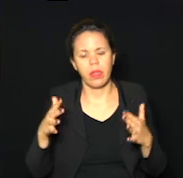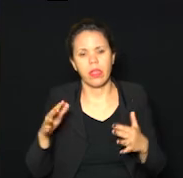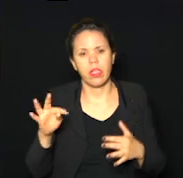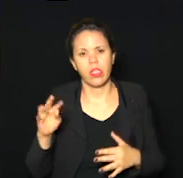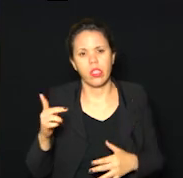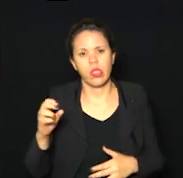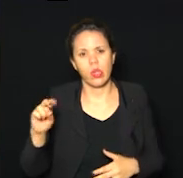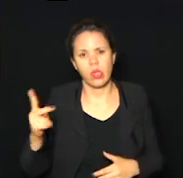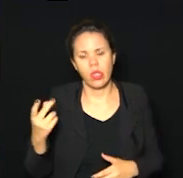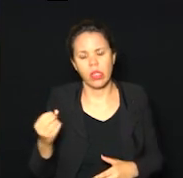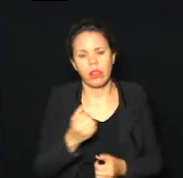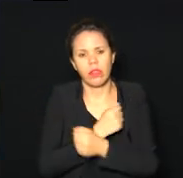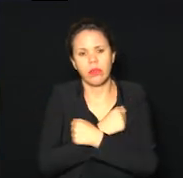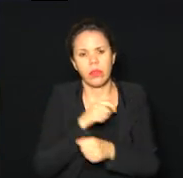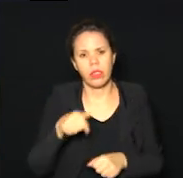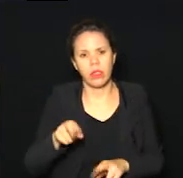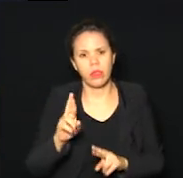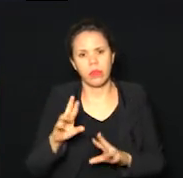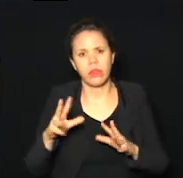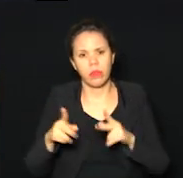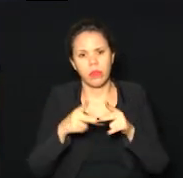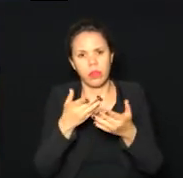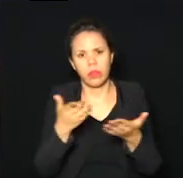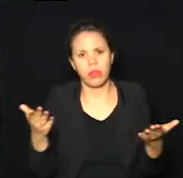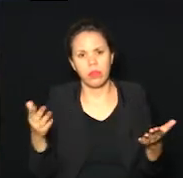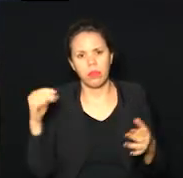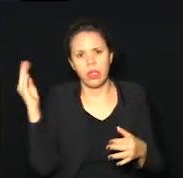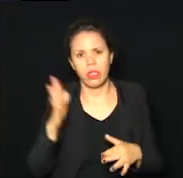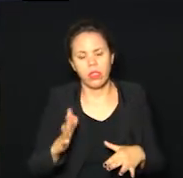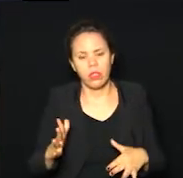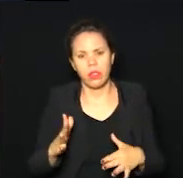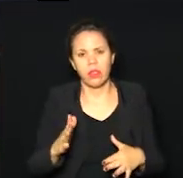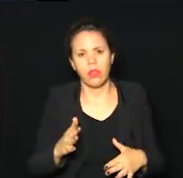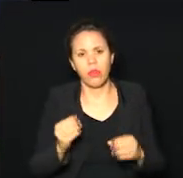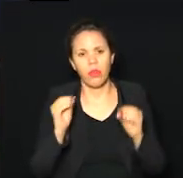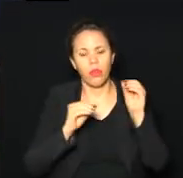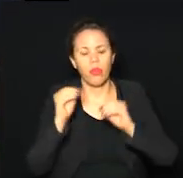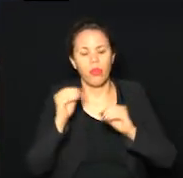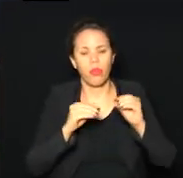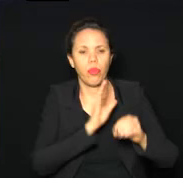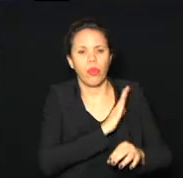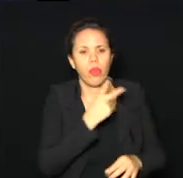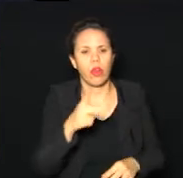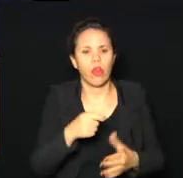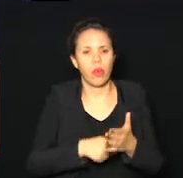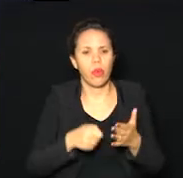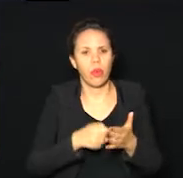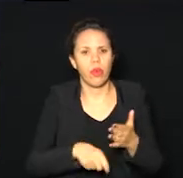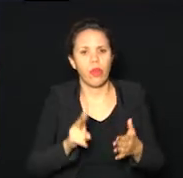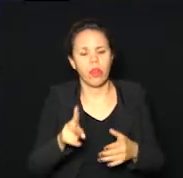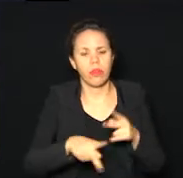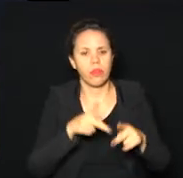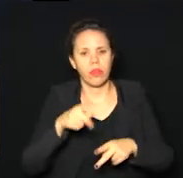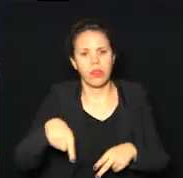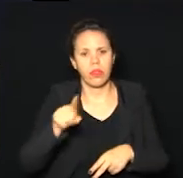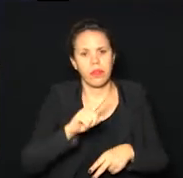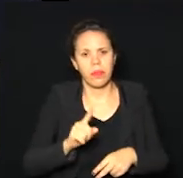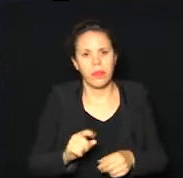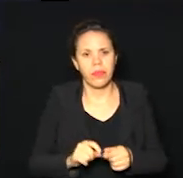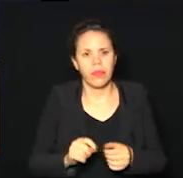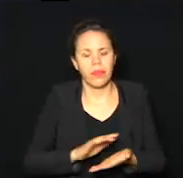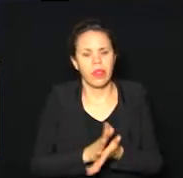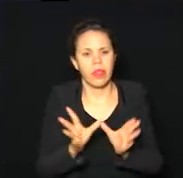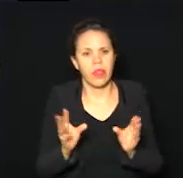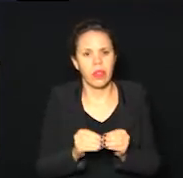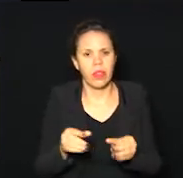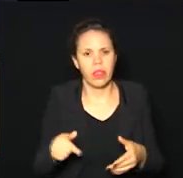estou esperando você aqui e em todo o Brasil, Mariana. Um beijo no seu coração. Continue lutando, porque nossa população não vai ser exterminada